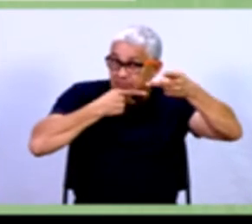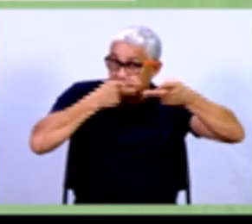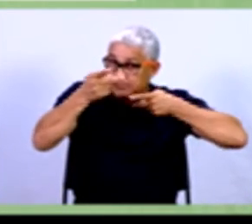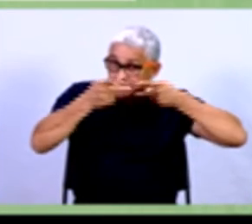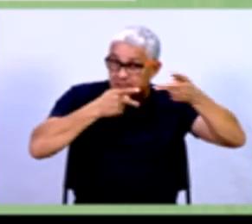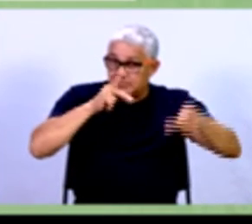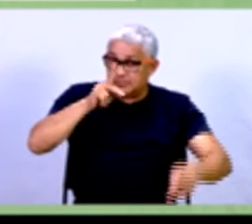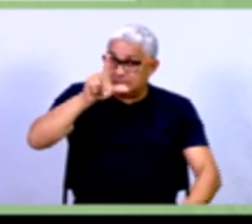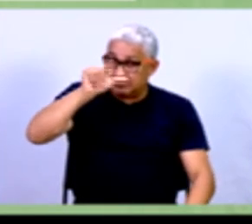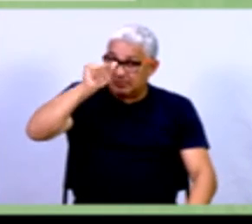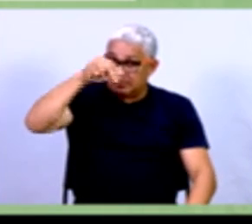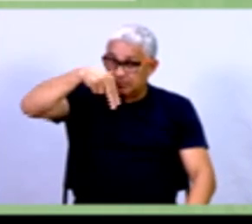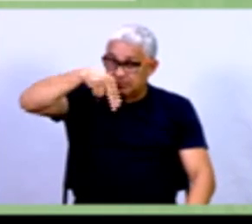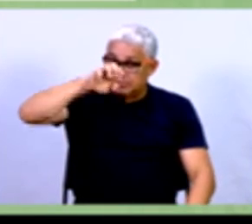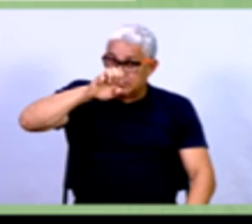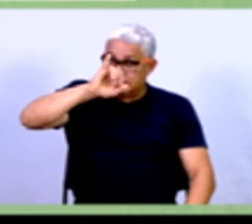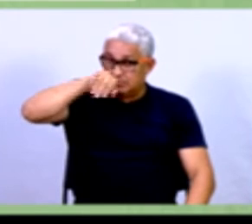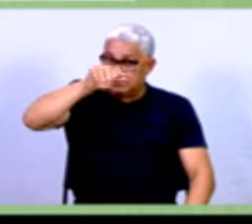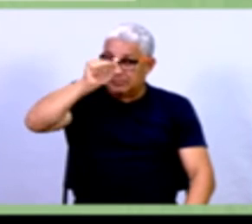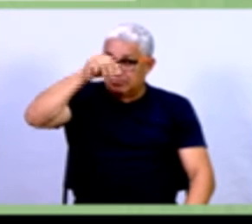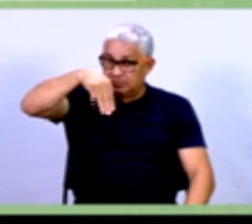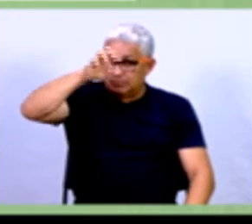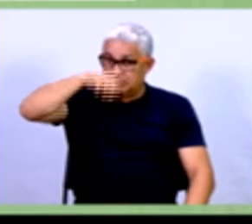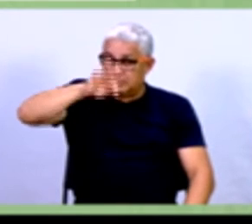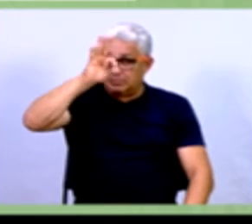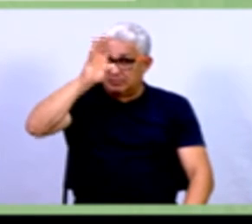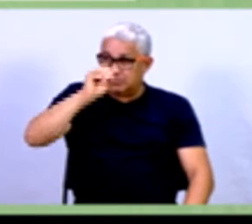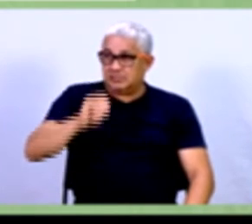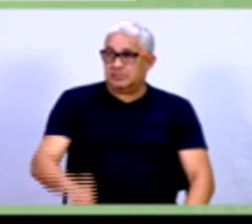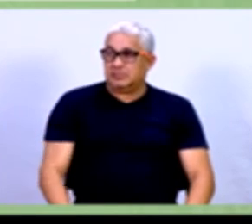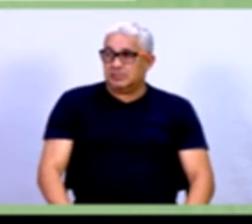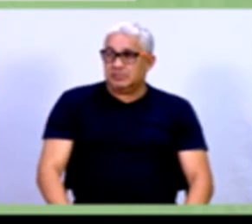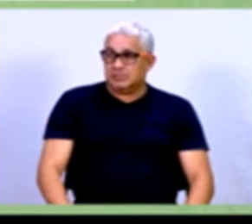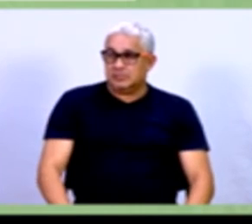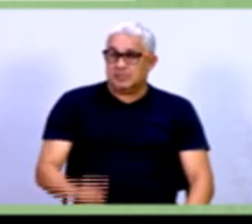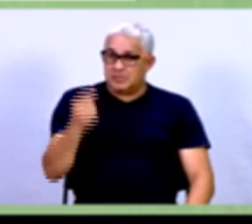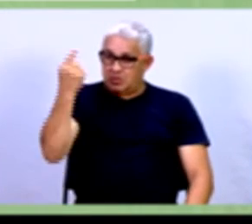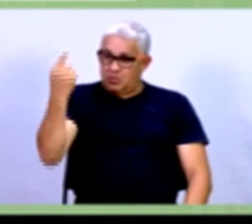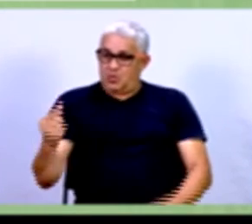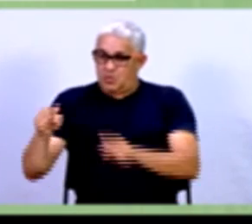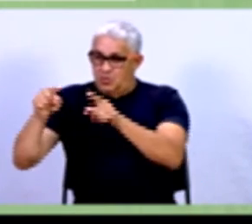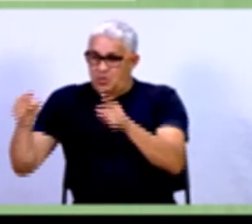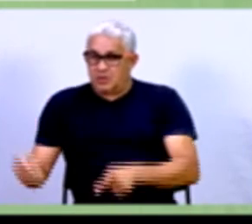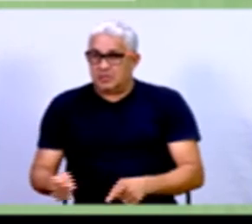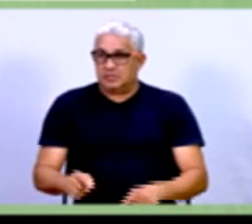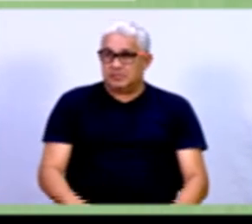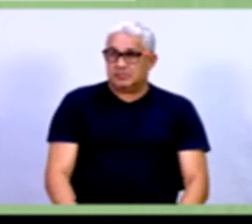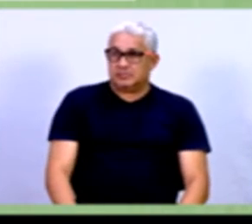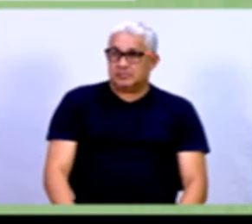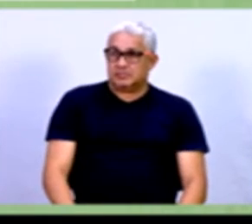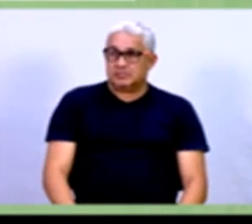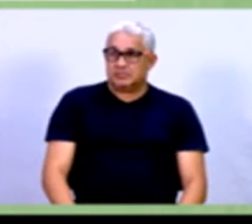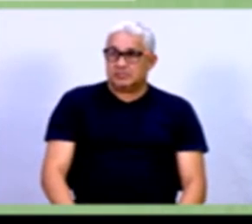planejamento, tá? 2. Definir o que se deseja pesquisar.